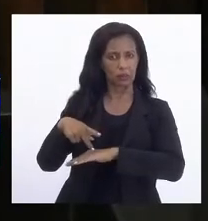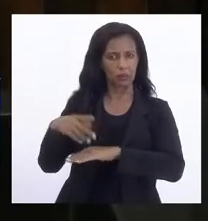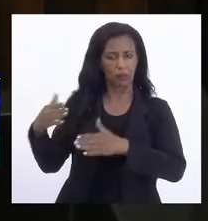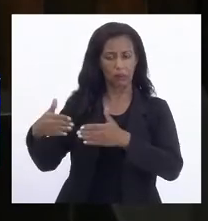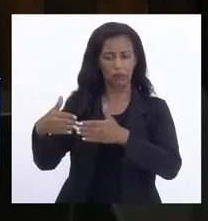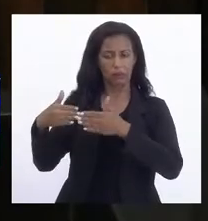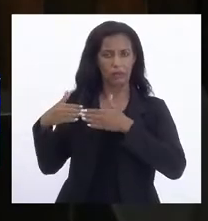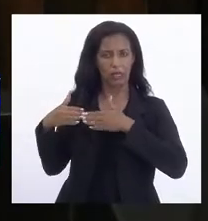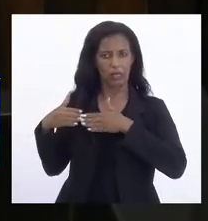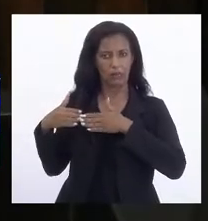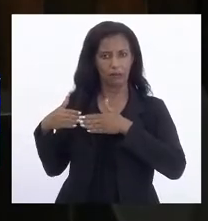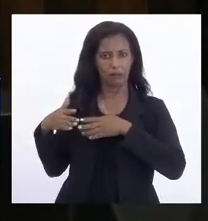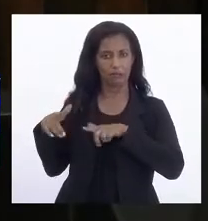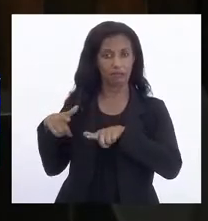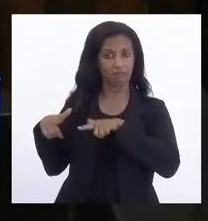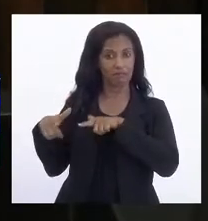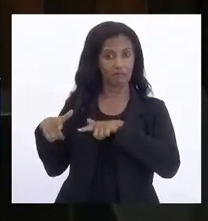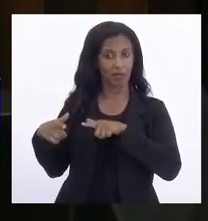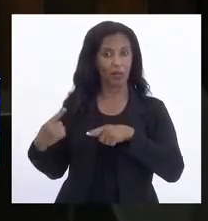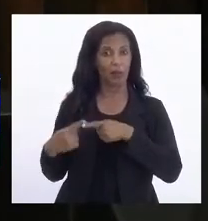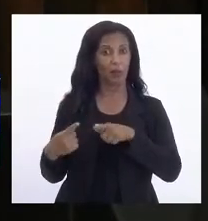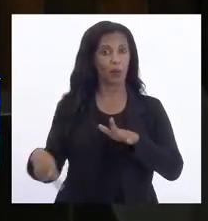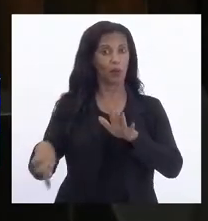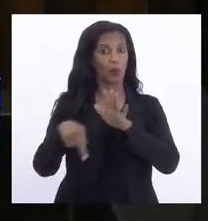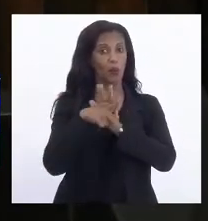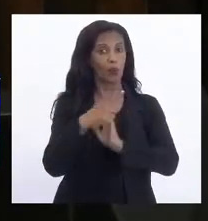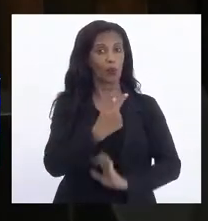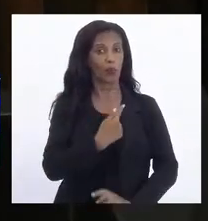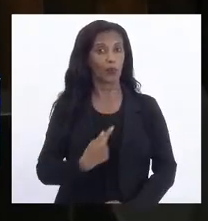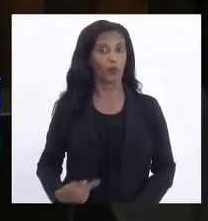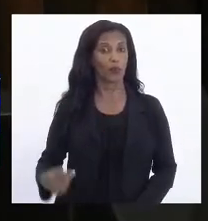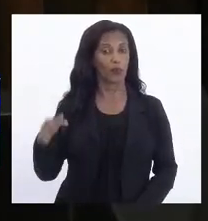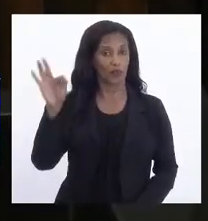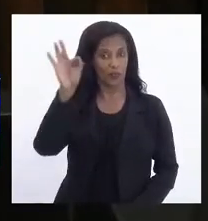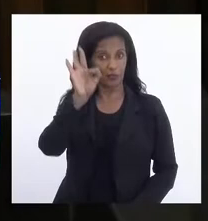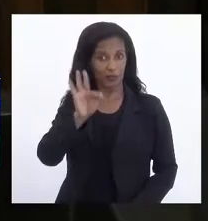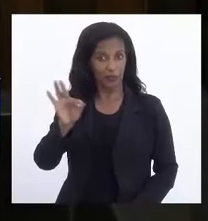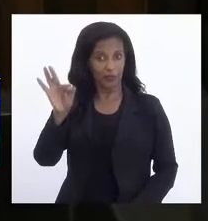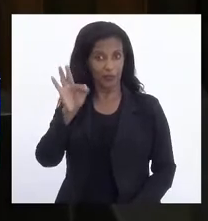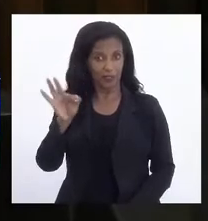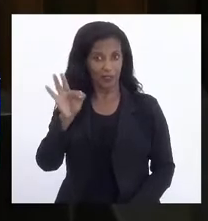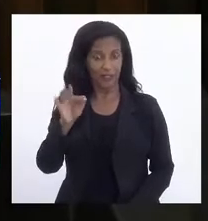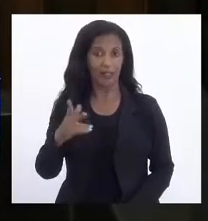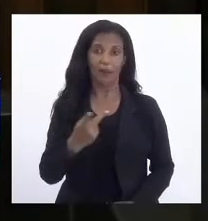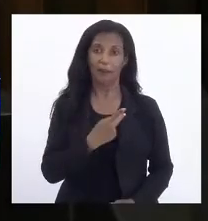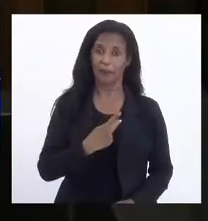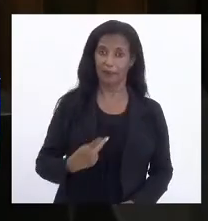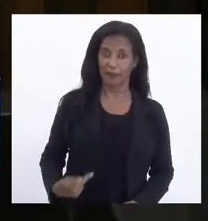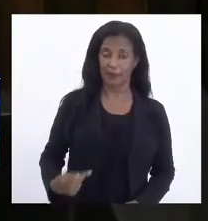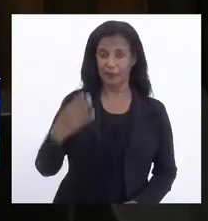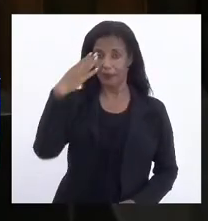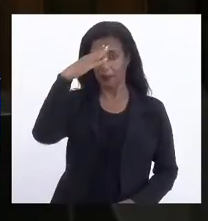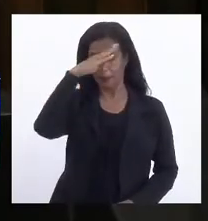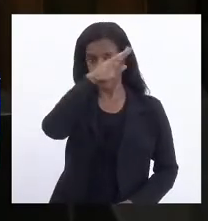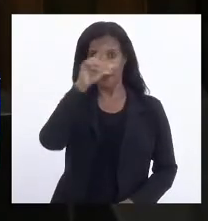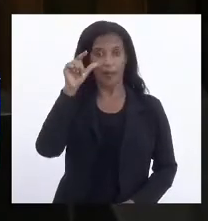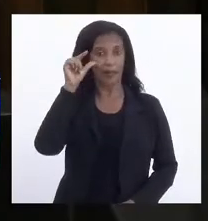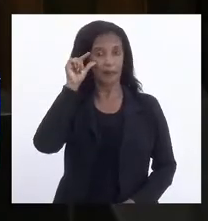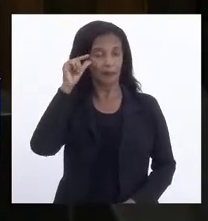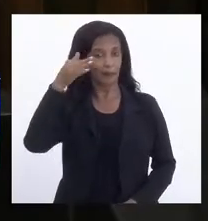suas funções, porque o próprio governo federal, leia-se, presidente Bolsonaro e Paulo